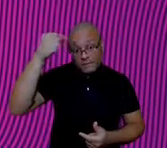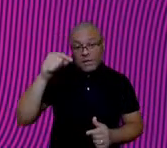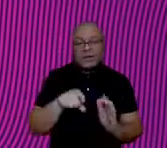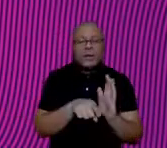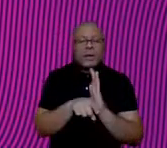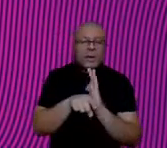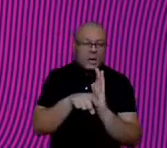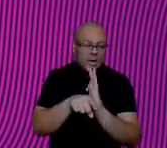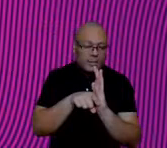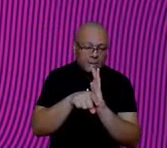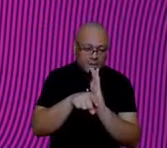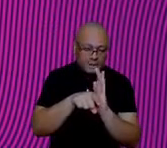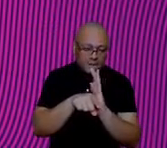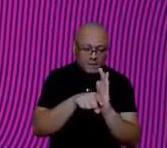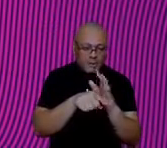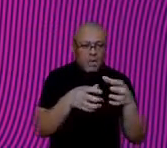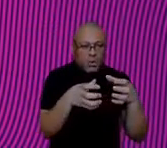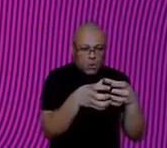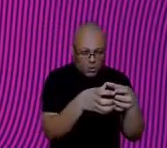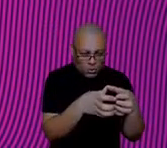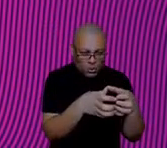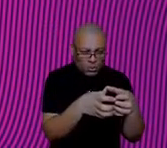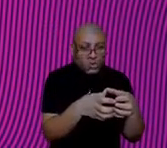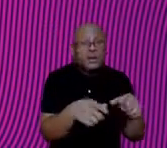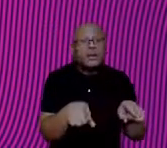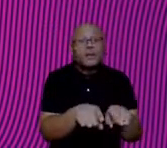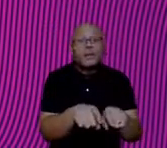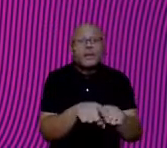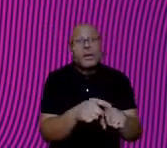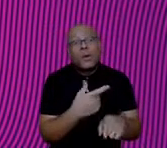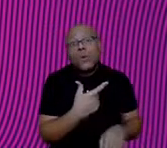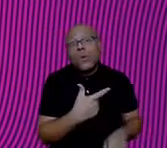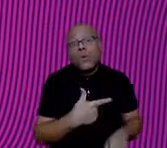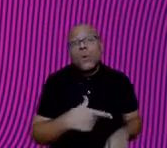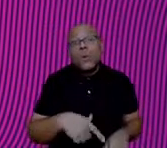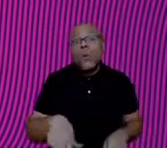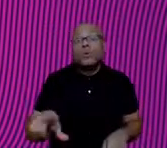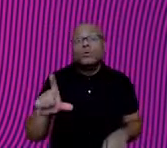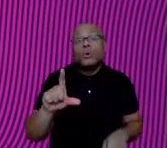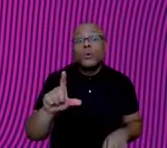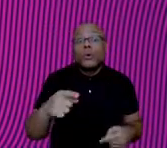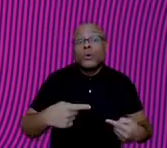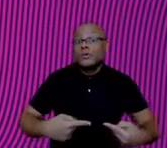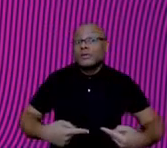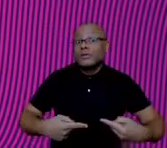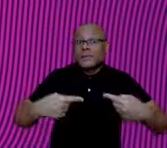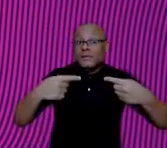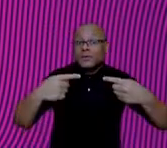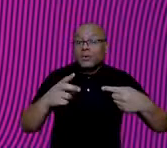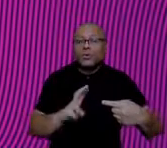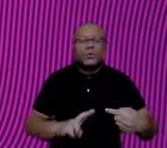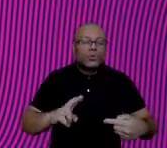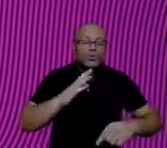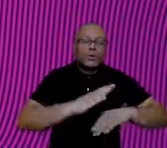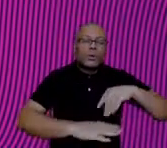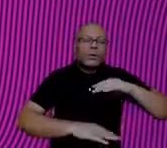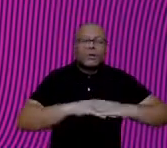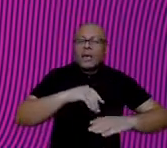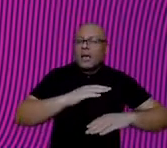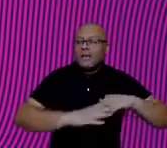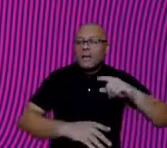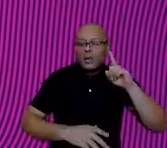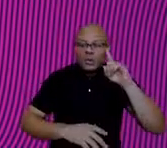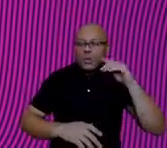do conhecimento, e a gente tem, o outro lado, o desafio da incorporação disso na prática do dia a dia de uma